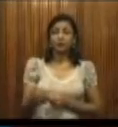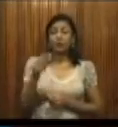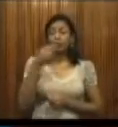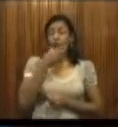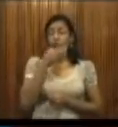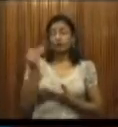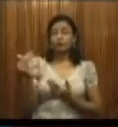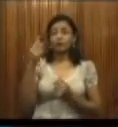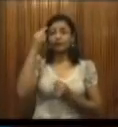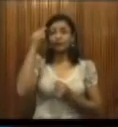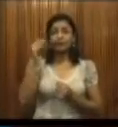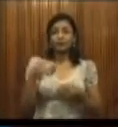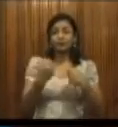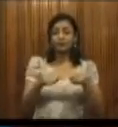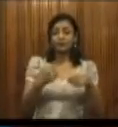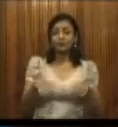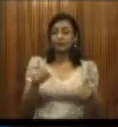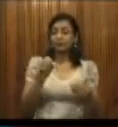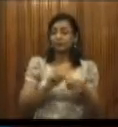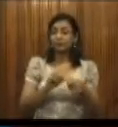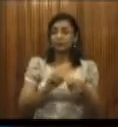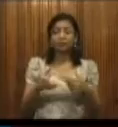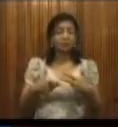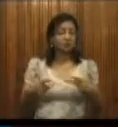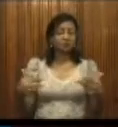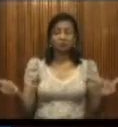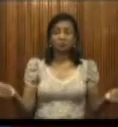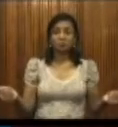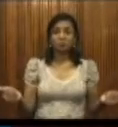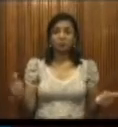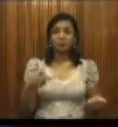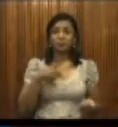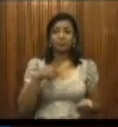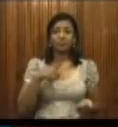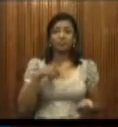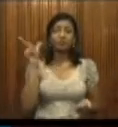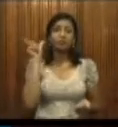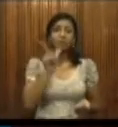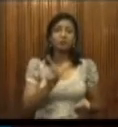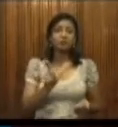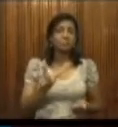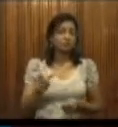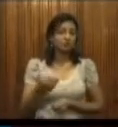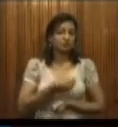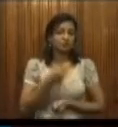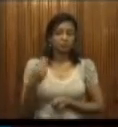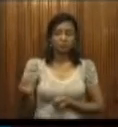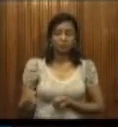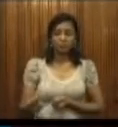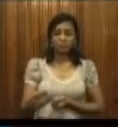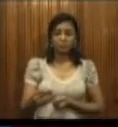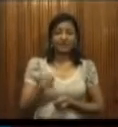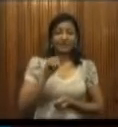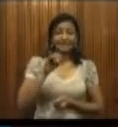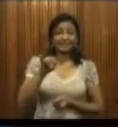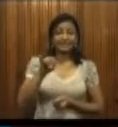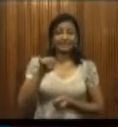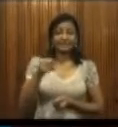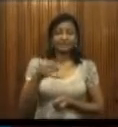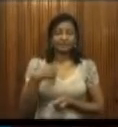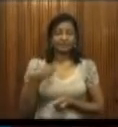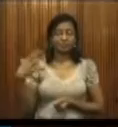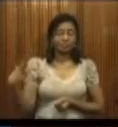meritório, ninguém poderá ser salvo. Guarda bem isso no seu coração. Se a minha salvação dependesse de mim, eu iria para o